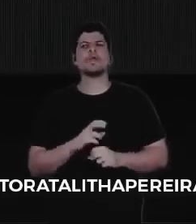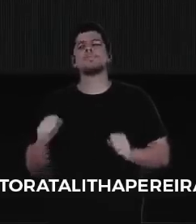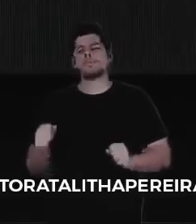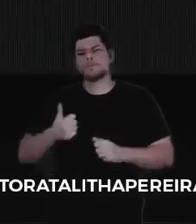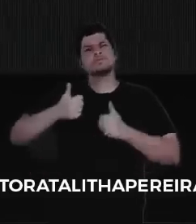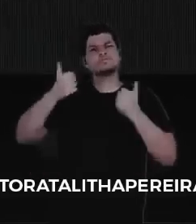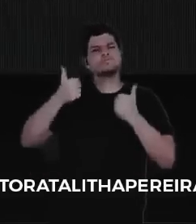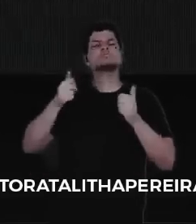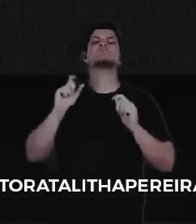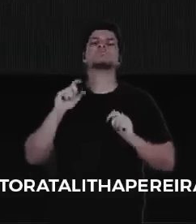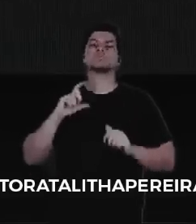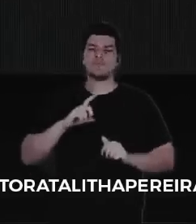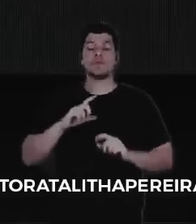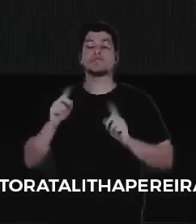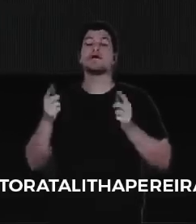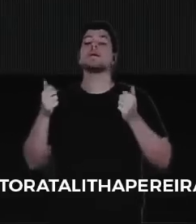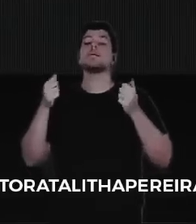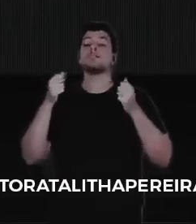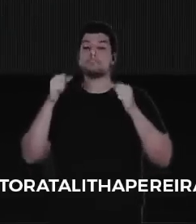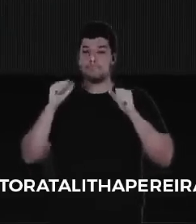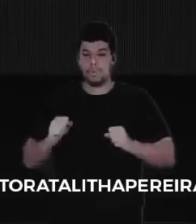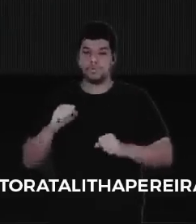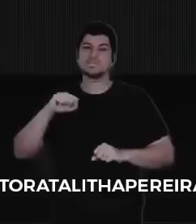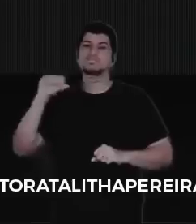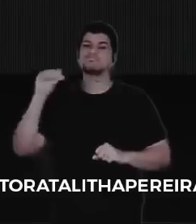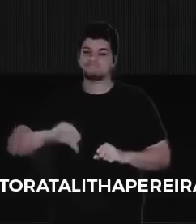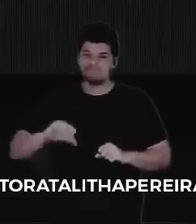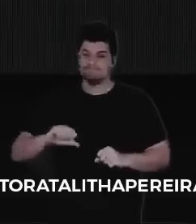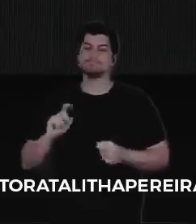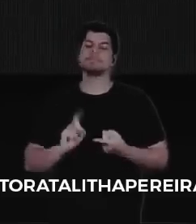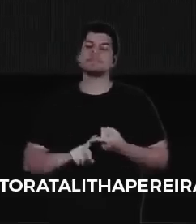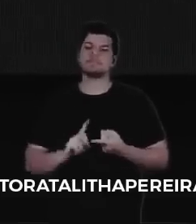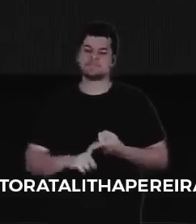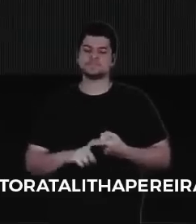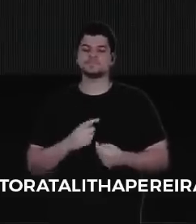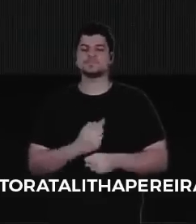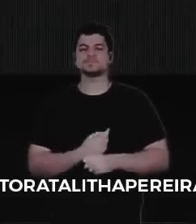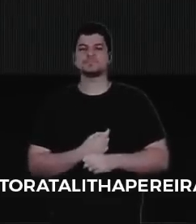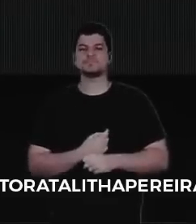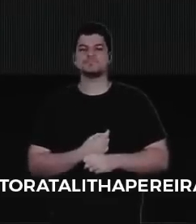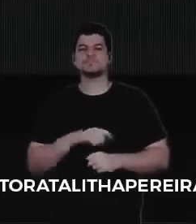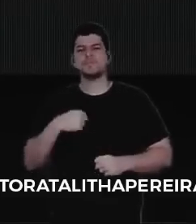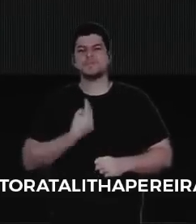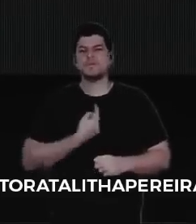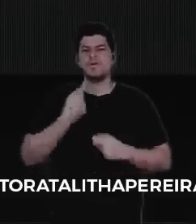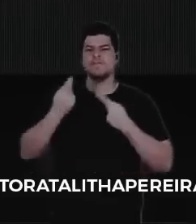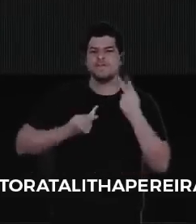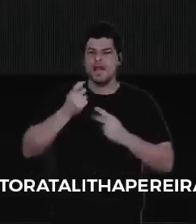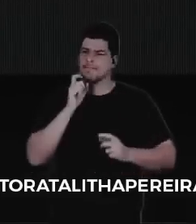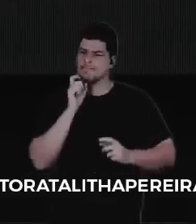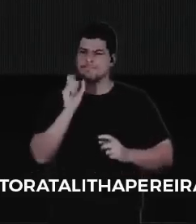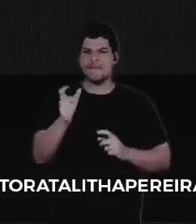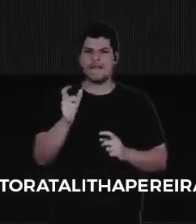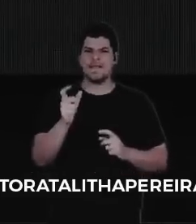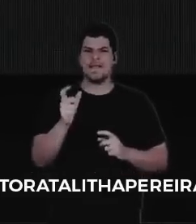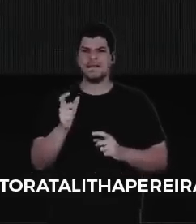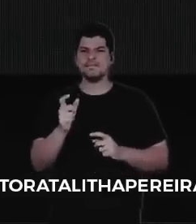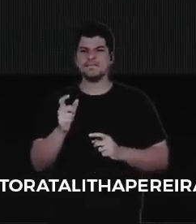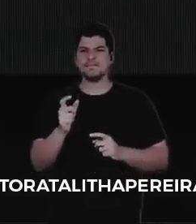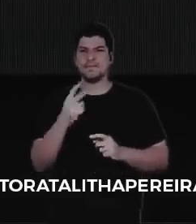poder negativo. Cada vez que a gente pronuncia uma palavra, a gente está